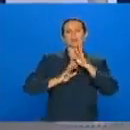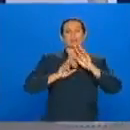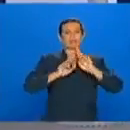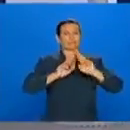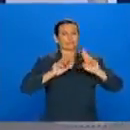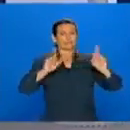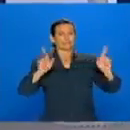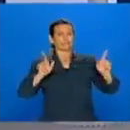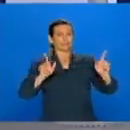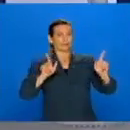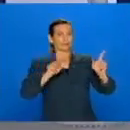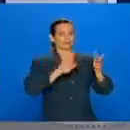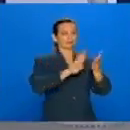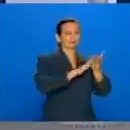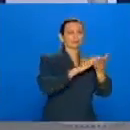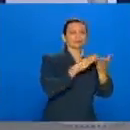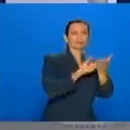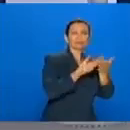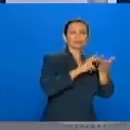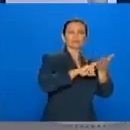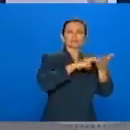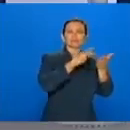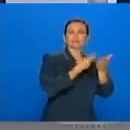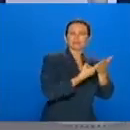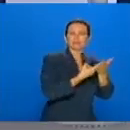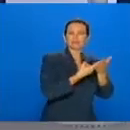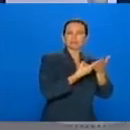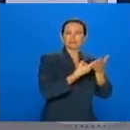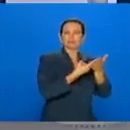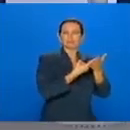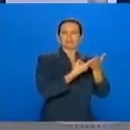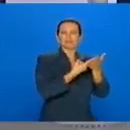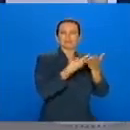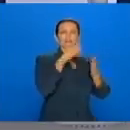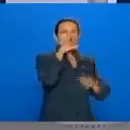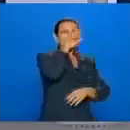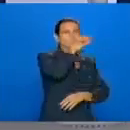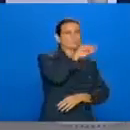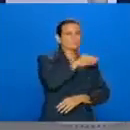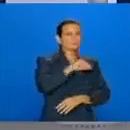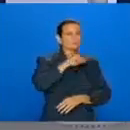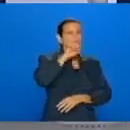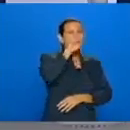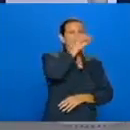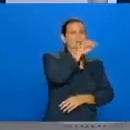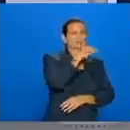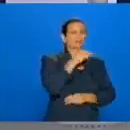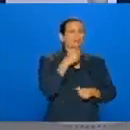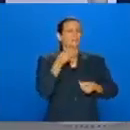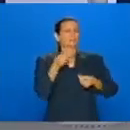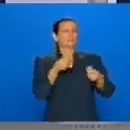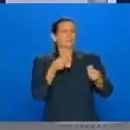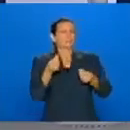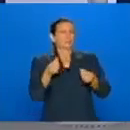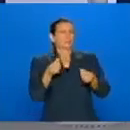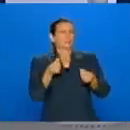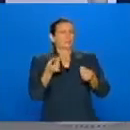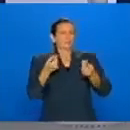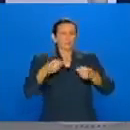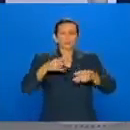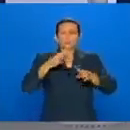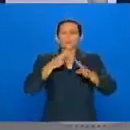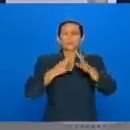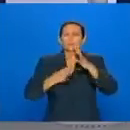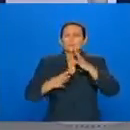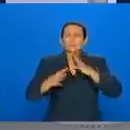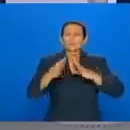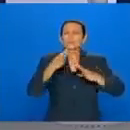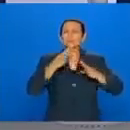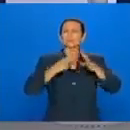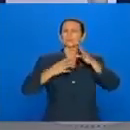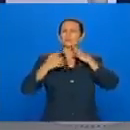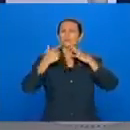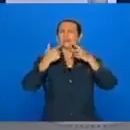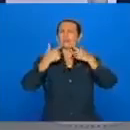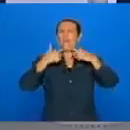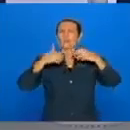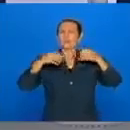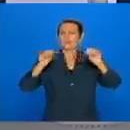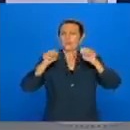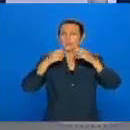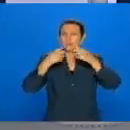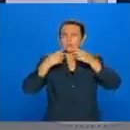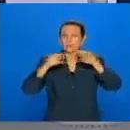conhecimento estrutural e linguístico, ele só tem ganho a partir da apropriação de conhecimentos do